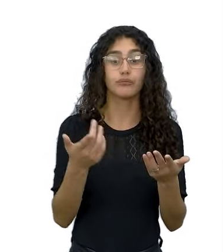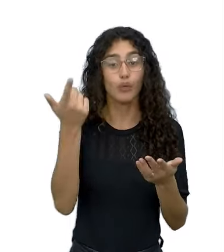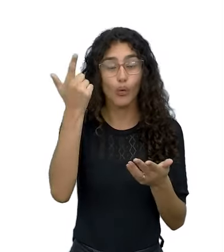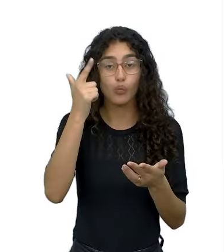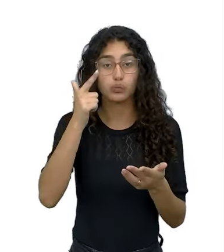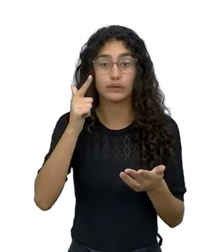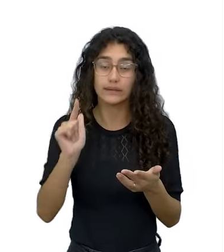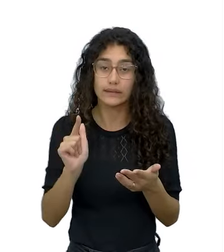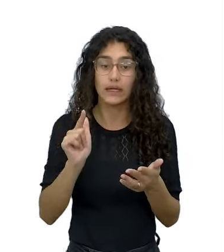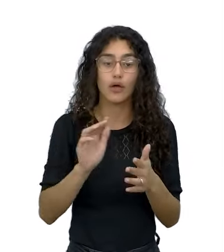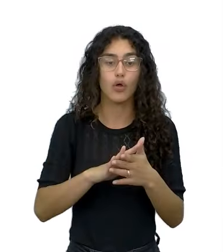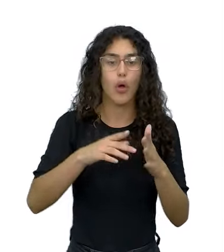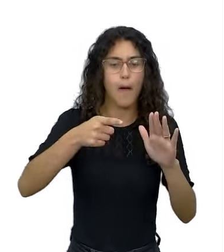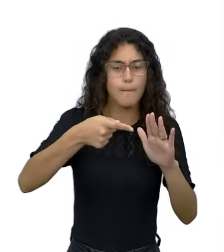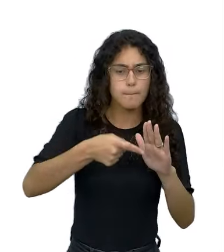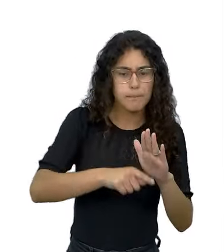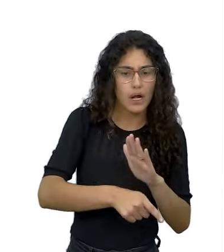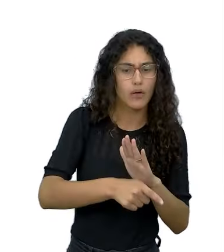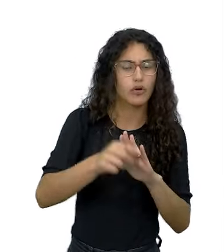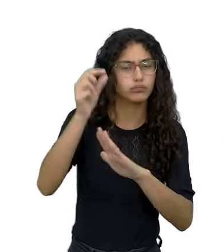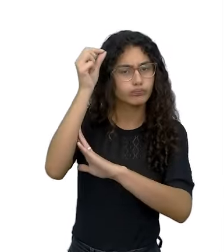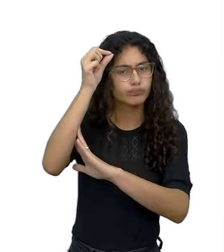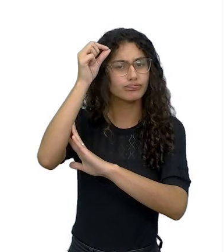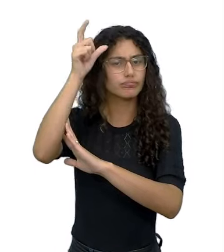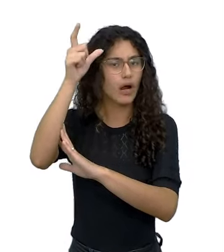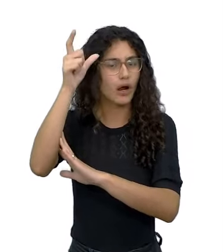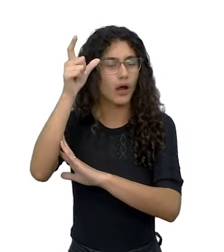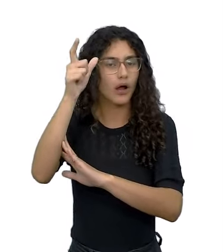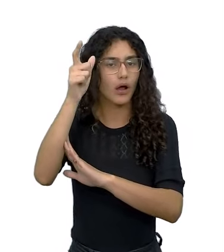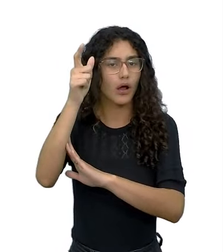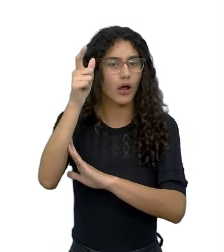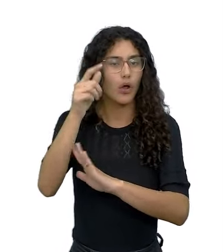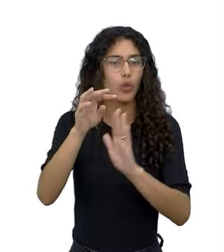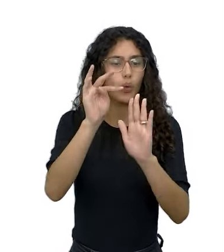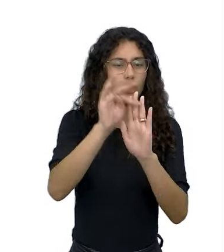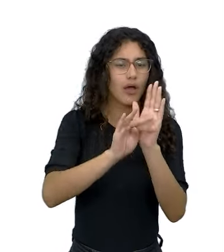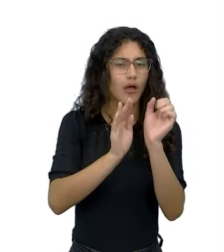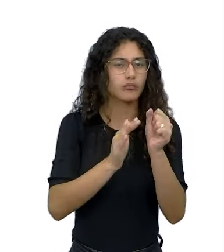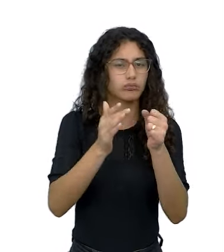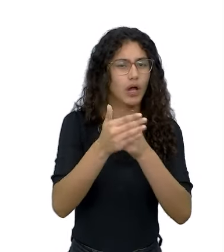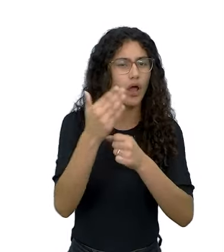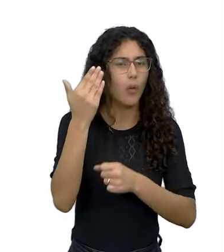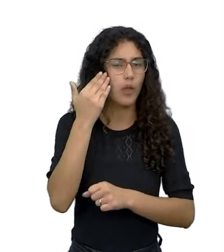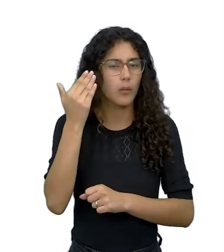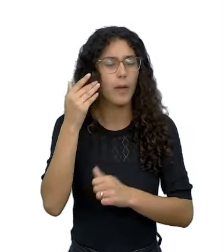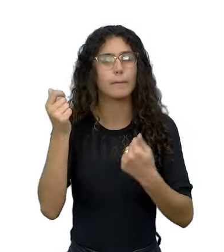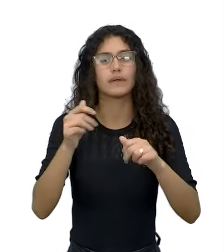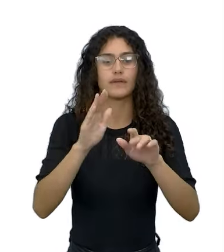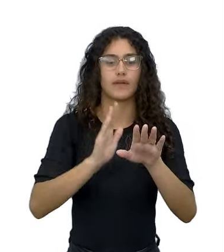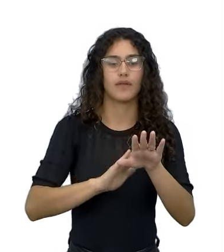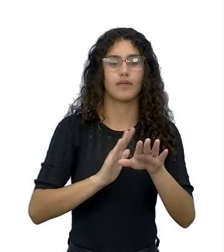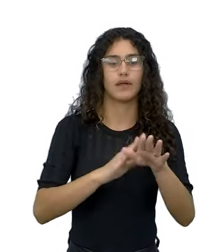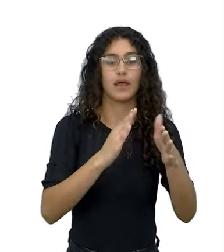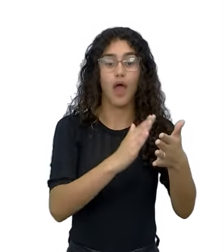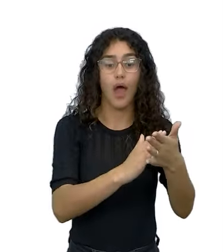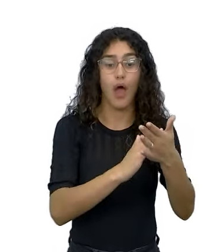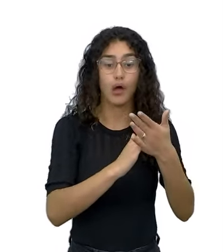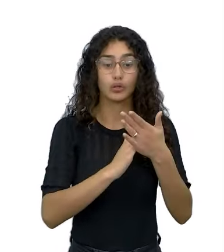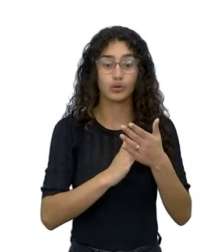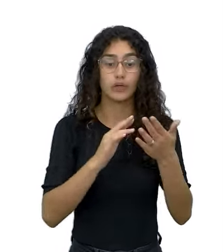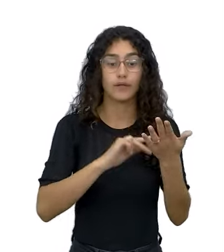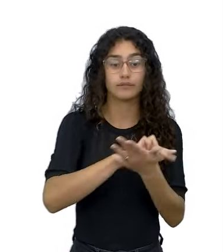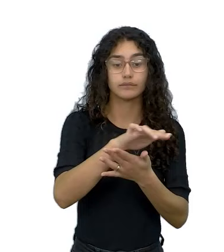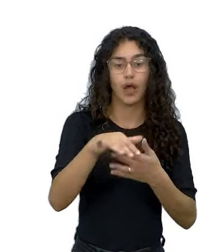alcançar as profundezas do implícito e dele extrair um sentido, faz necessário o recurso a